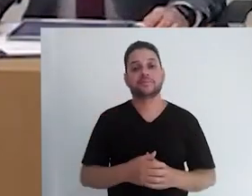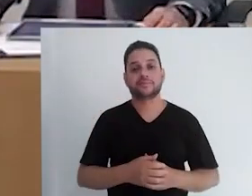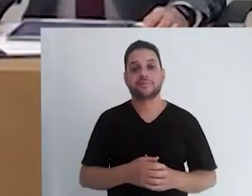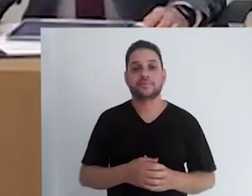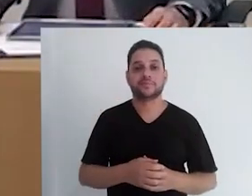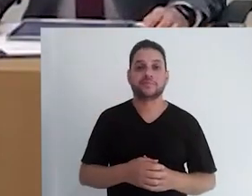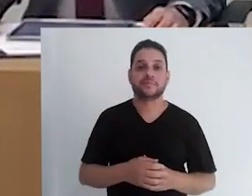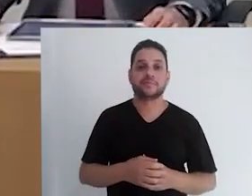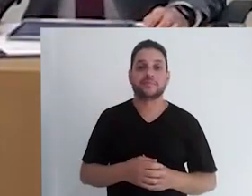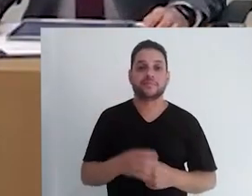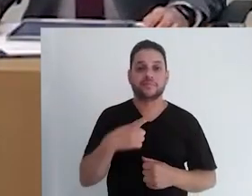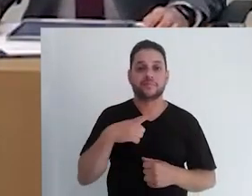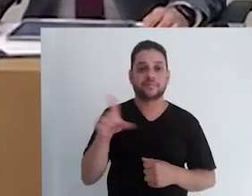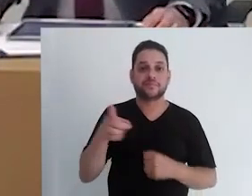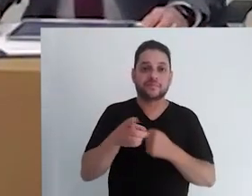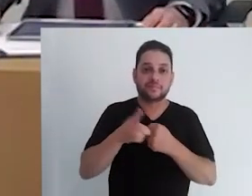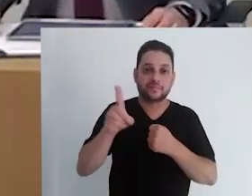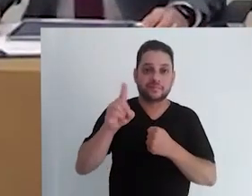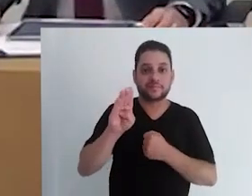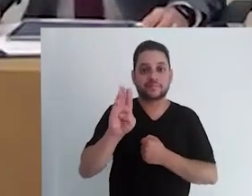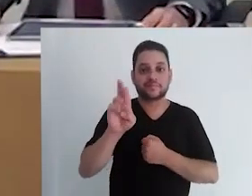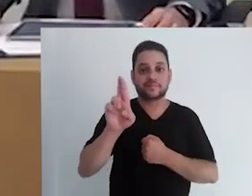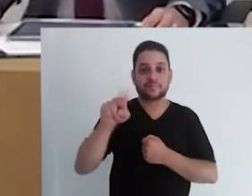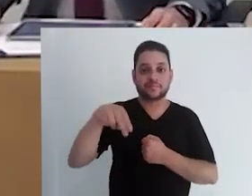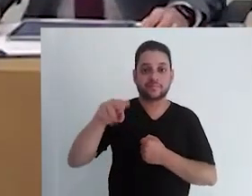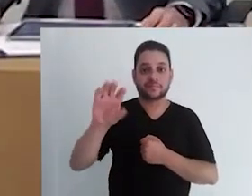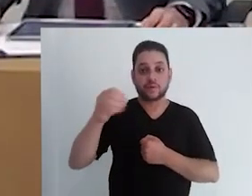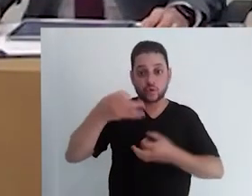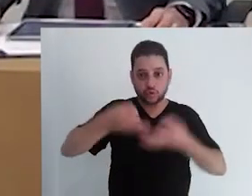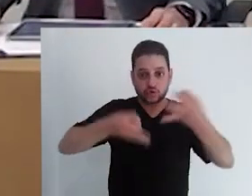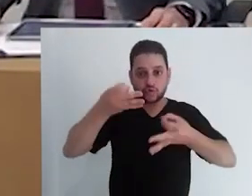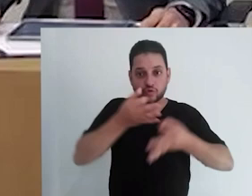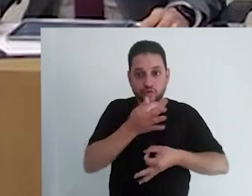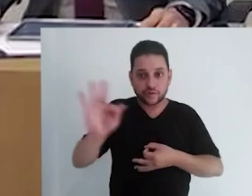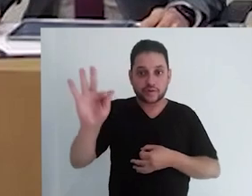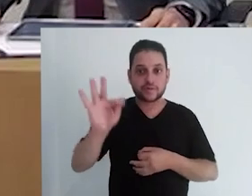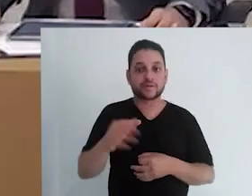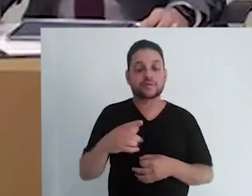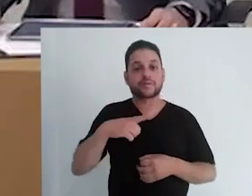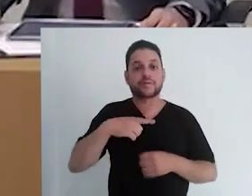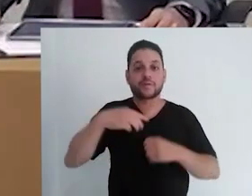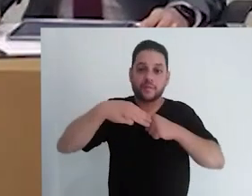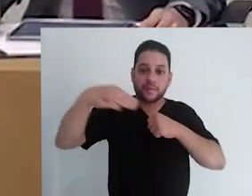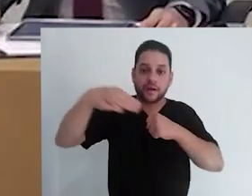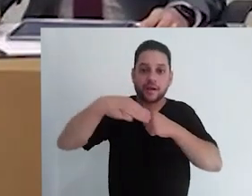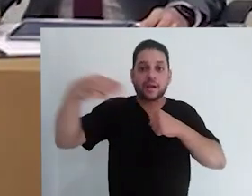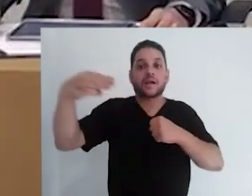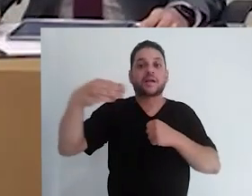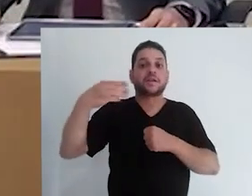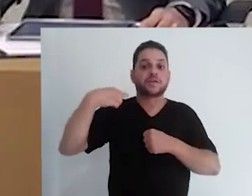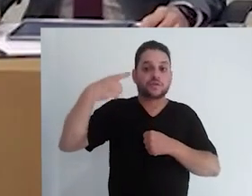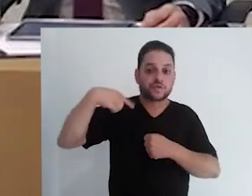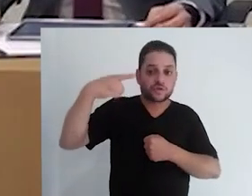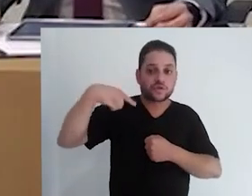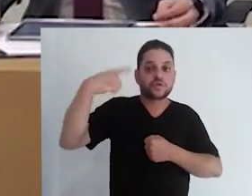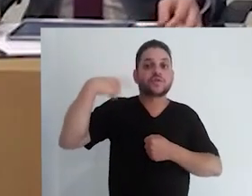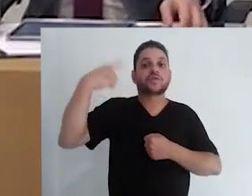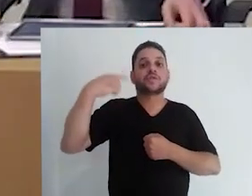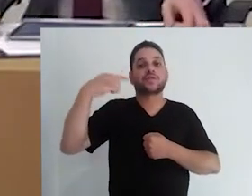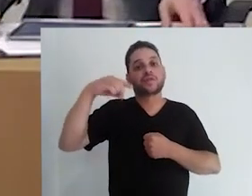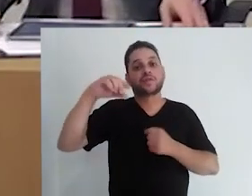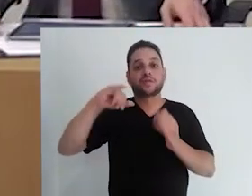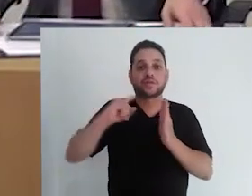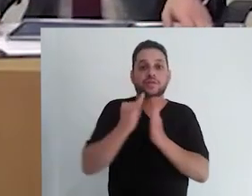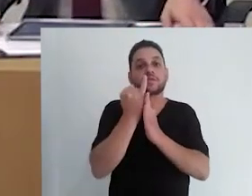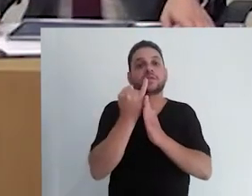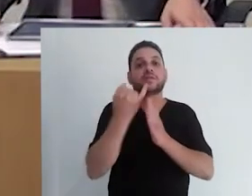O doutor Bruno Stan, juiz federal, mestre em Direito Constitucional e Processual Tributário, pós-graduado